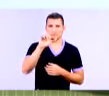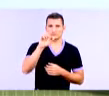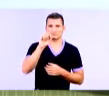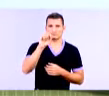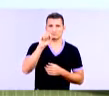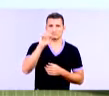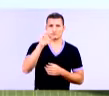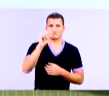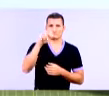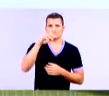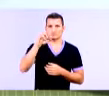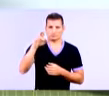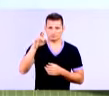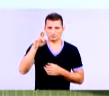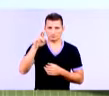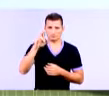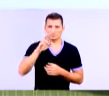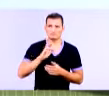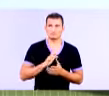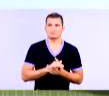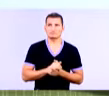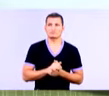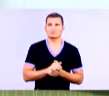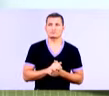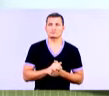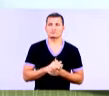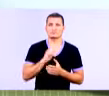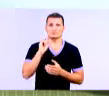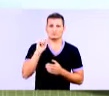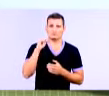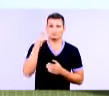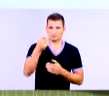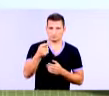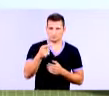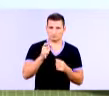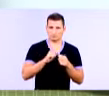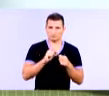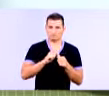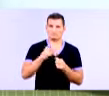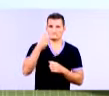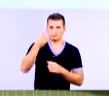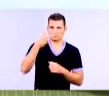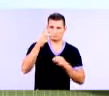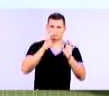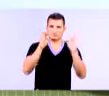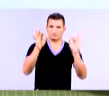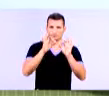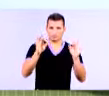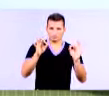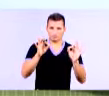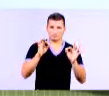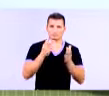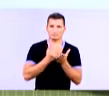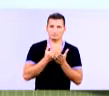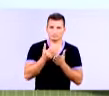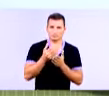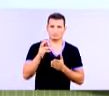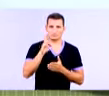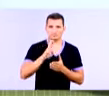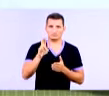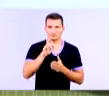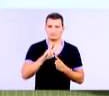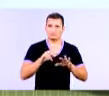comando principal, scanner recebe new scanner, né? E depois que eu fizer esses dois comandos, aí sim eu começo a usar